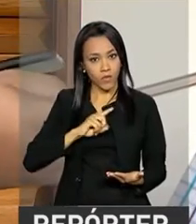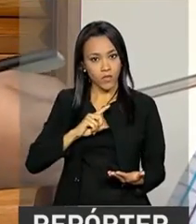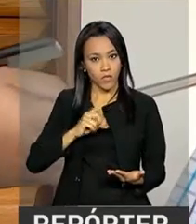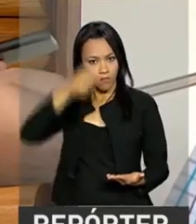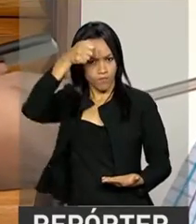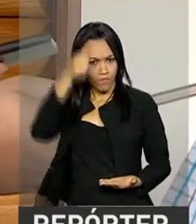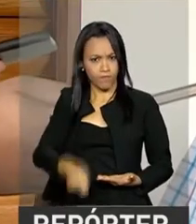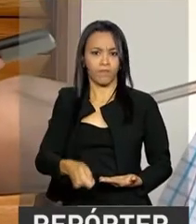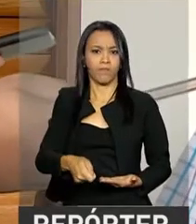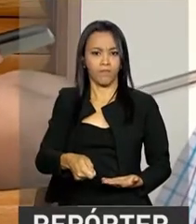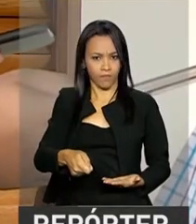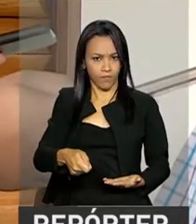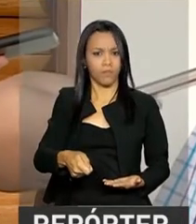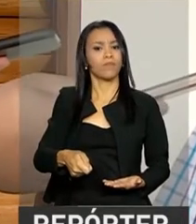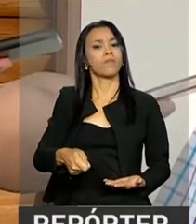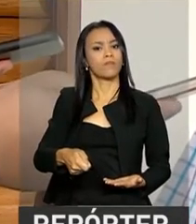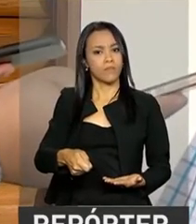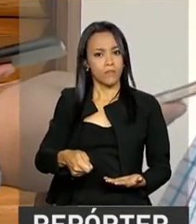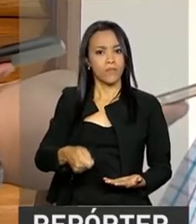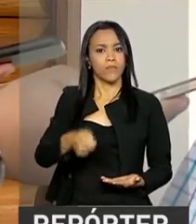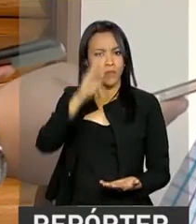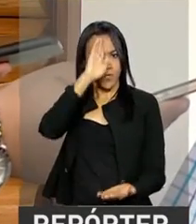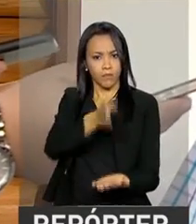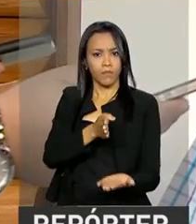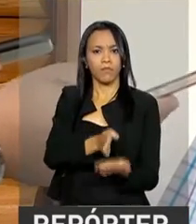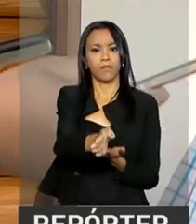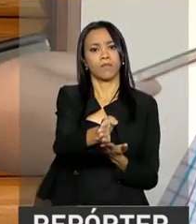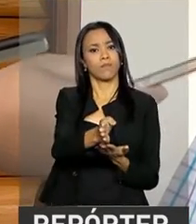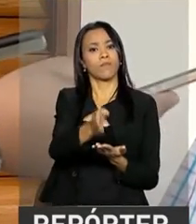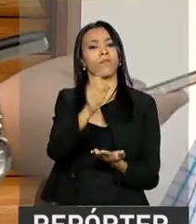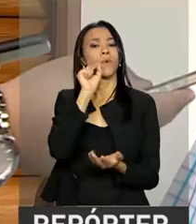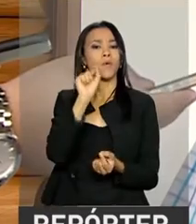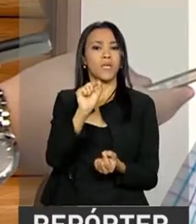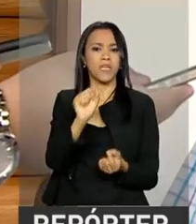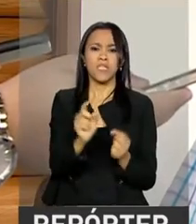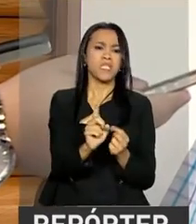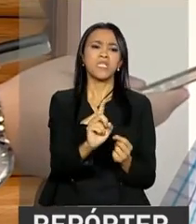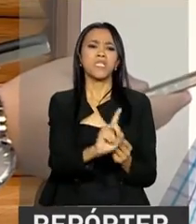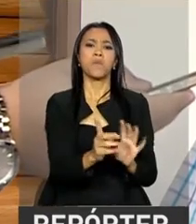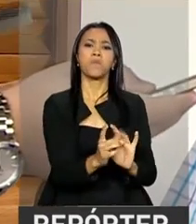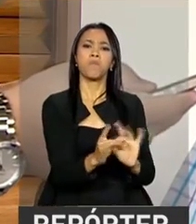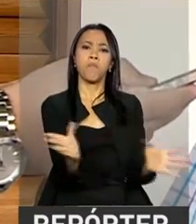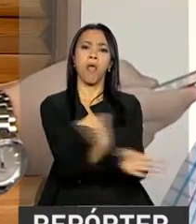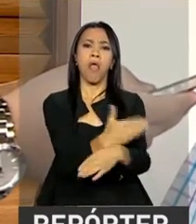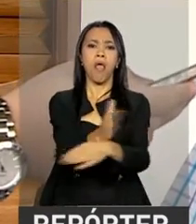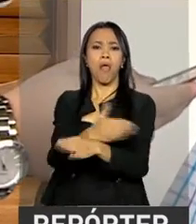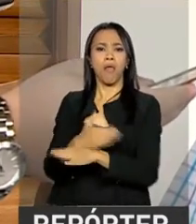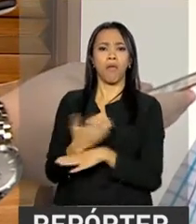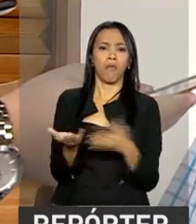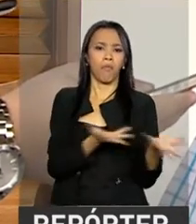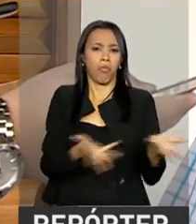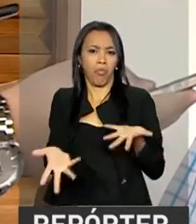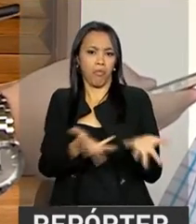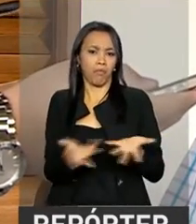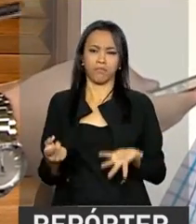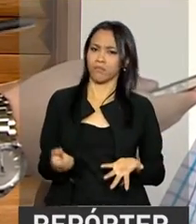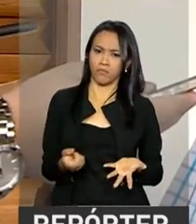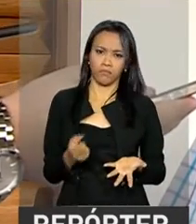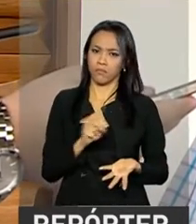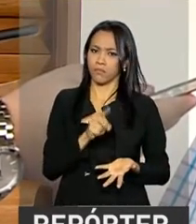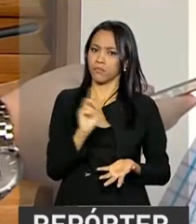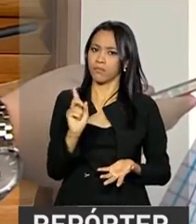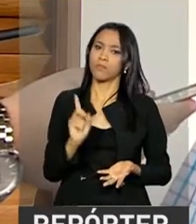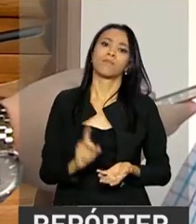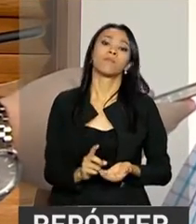e absolutamente determinados e não permitir que a desordem segurança venha a integrar